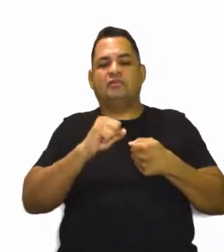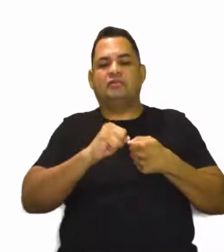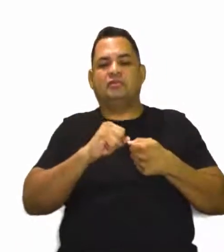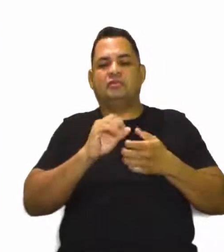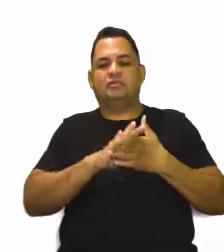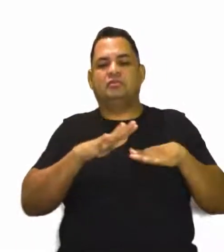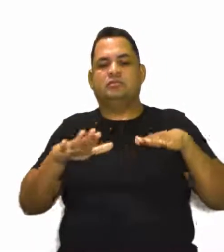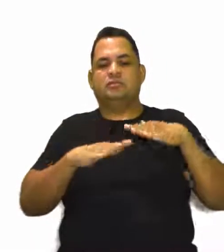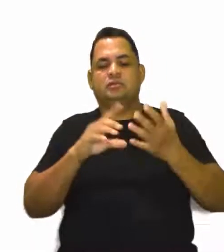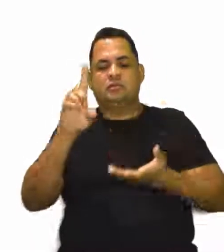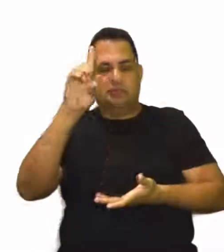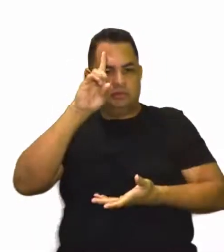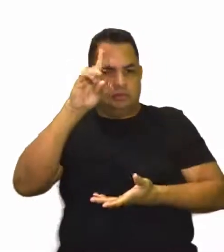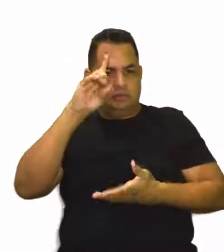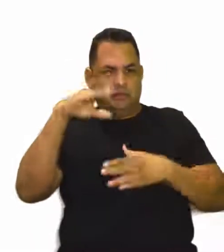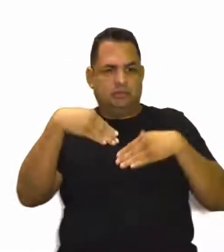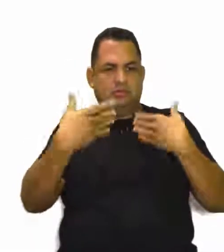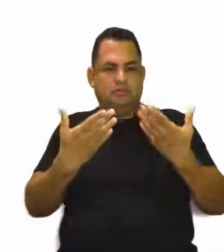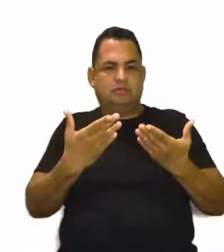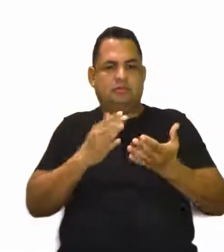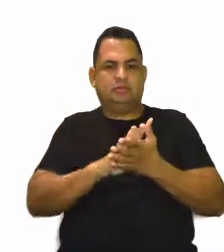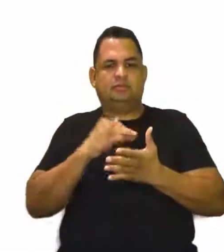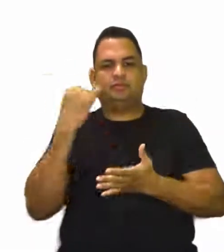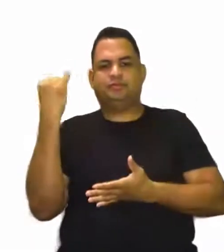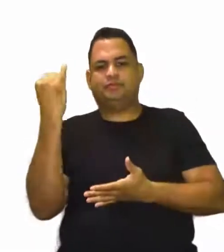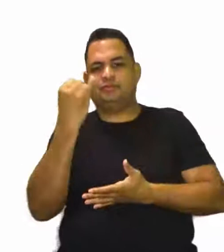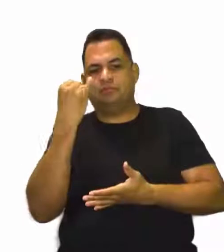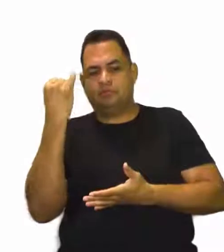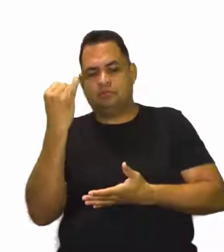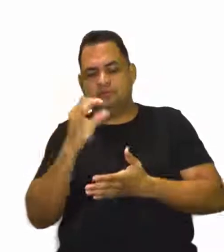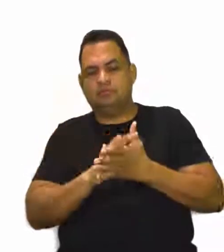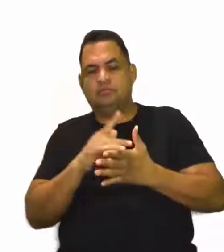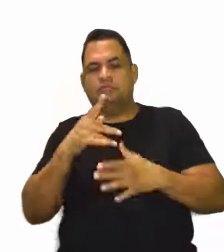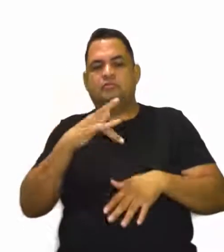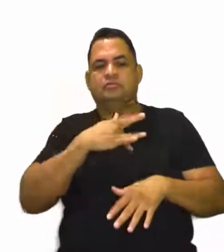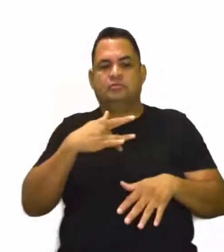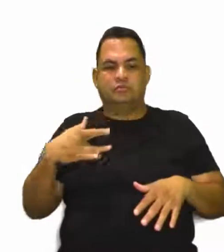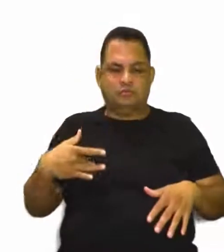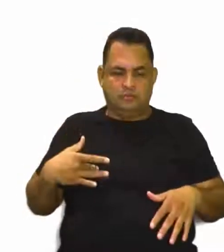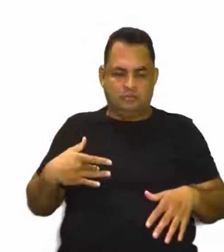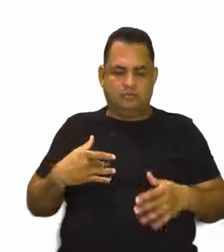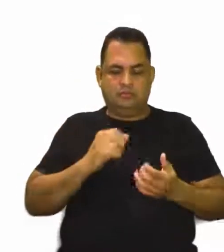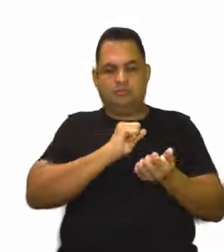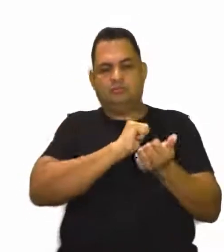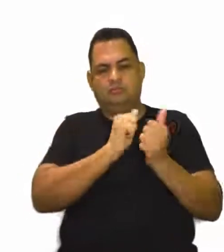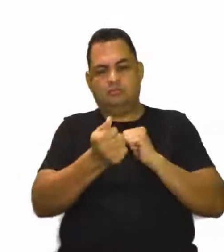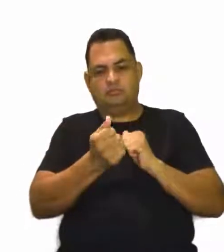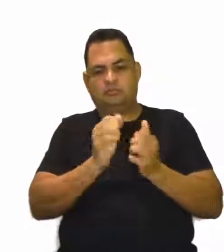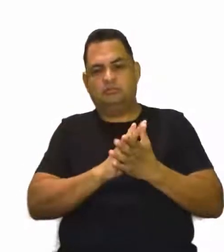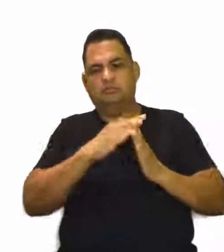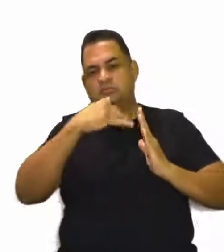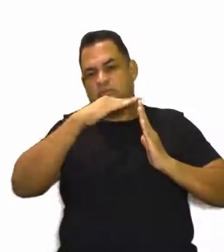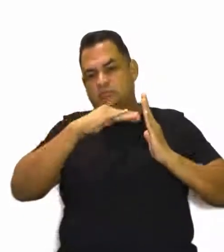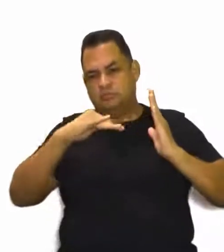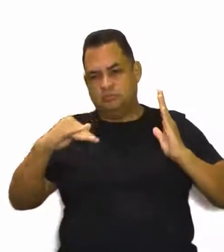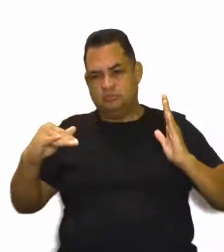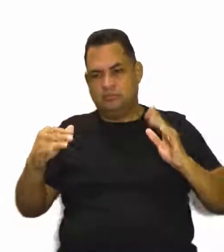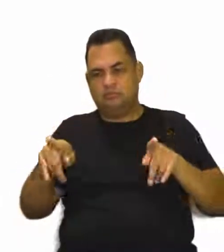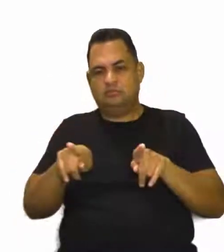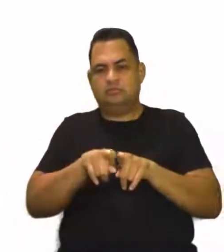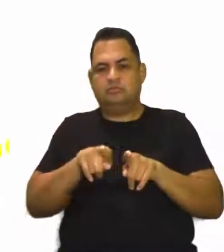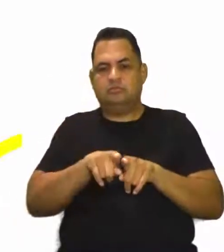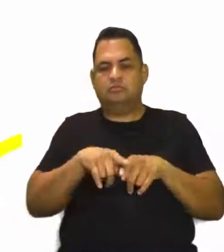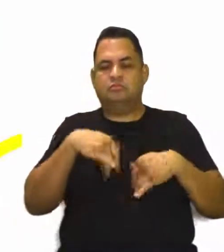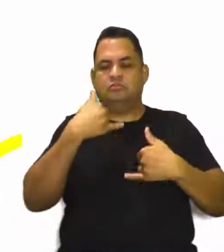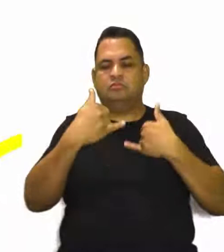ali diariamente. Falamos da importância para a saúde, para o esporte, na